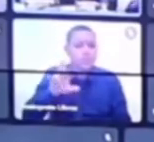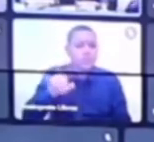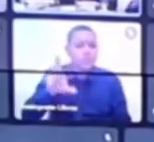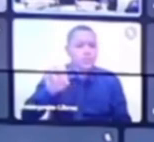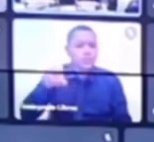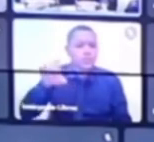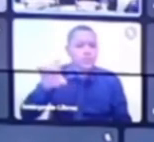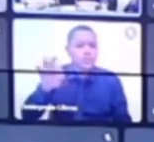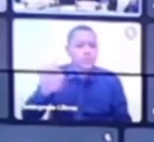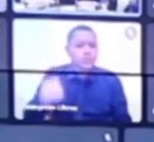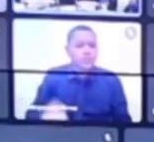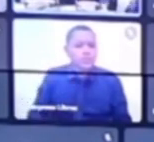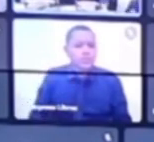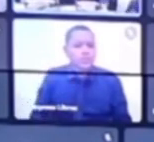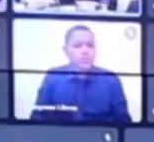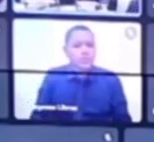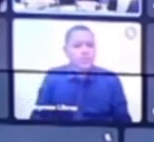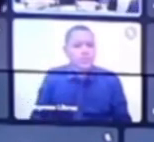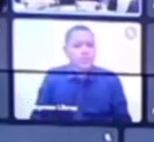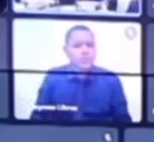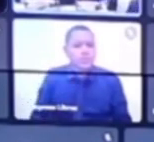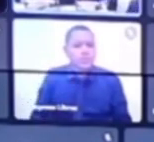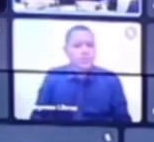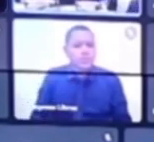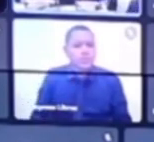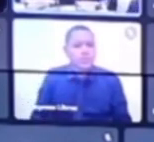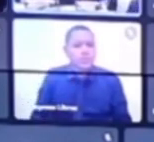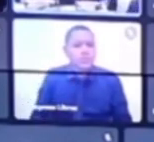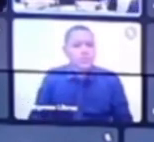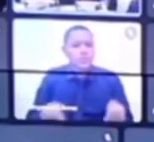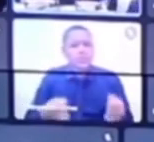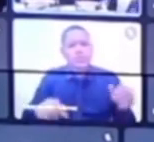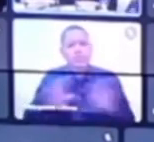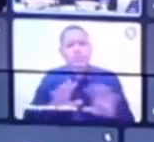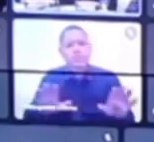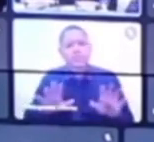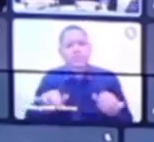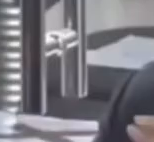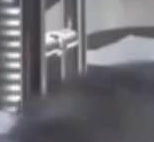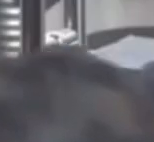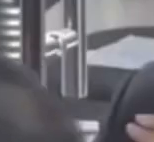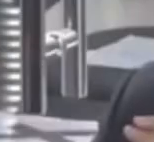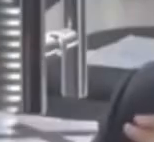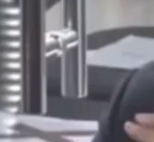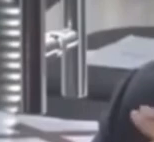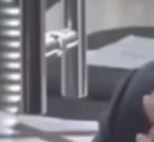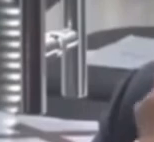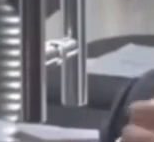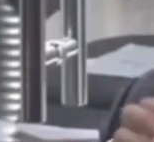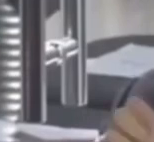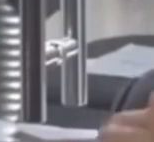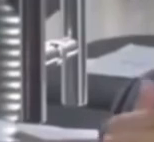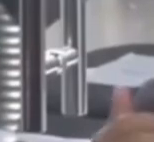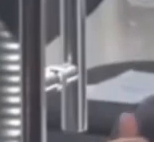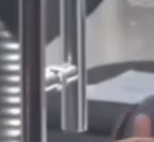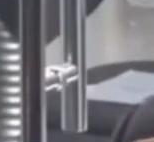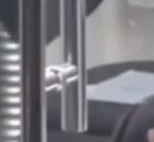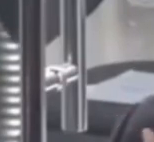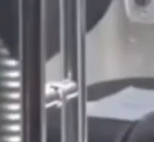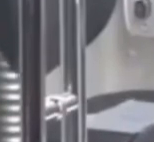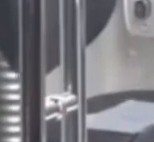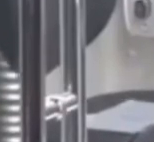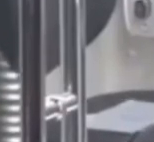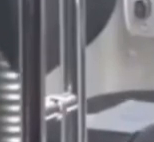que em momento algum eu coloquei em xeque qualquer que seja o profissional. O que eu quis foi